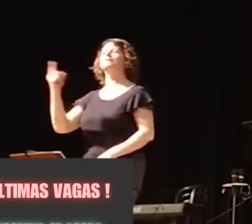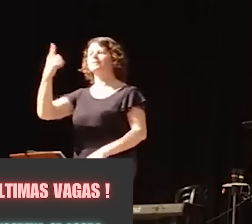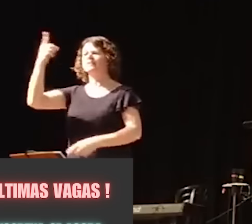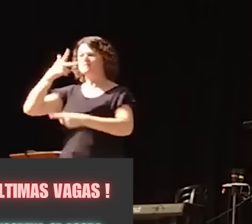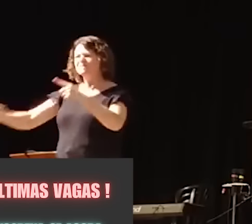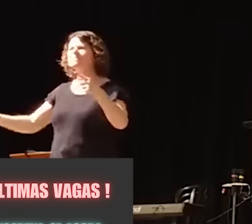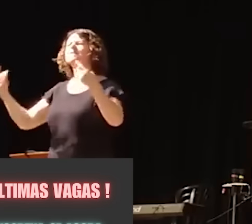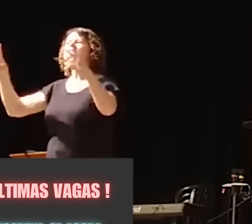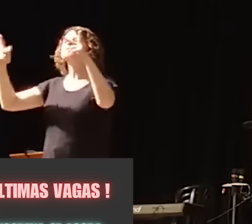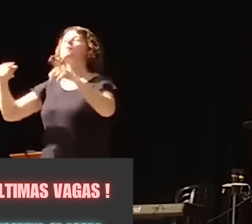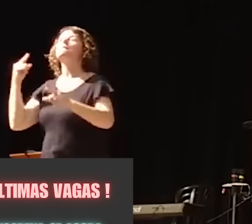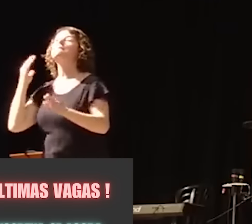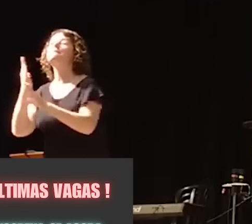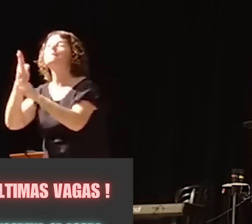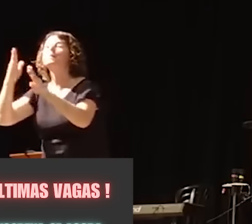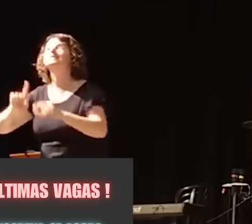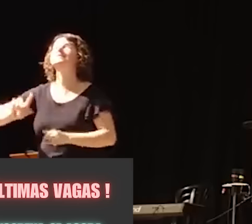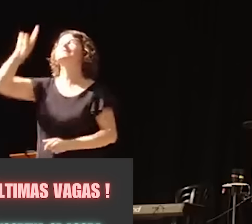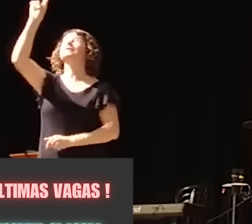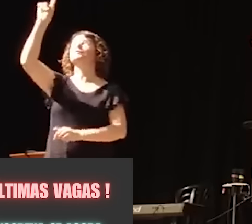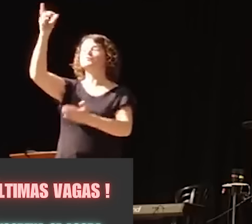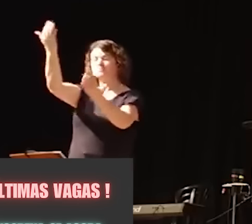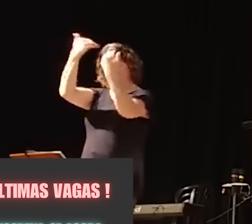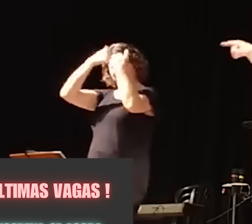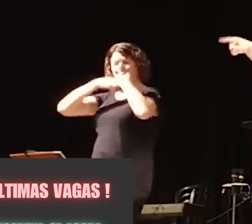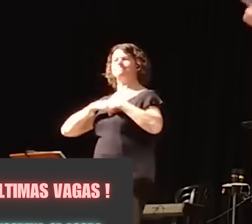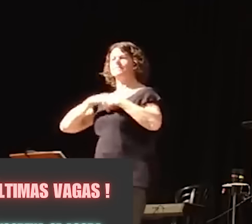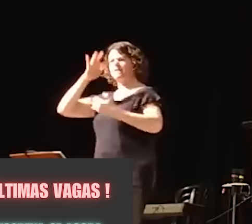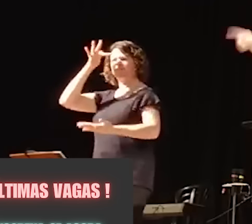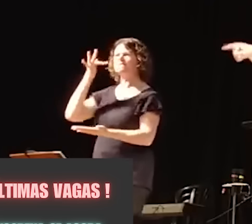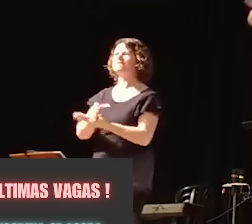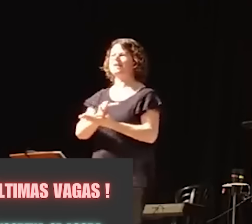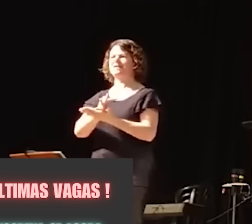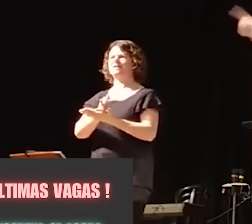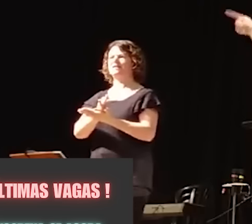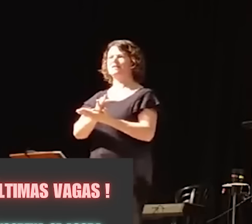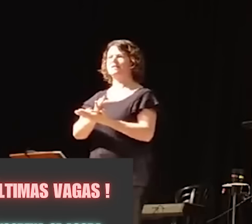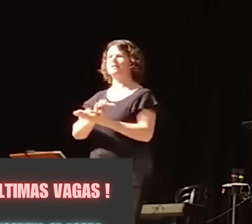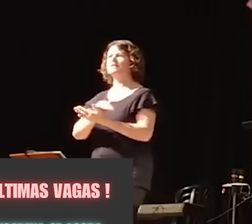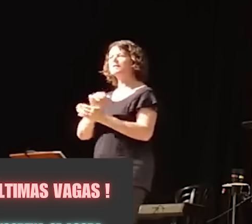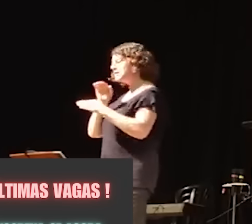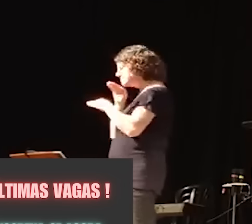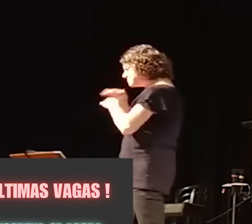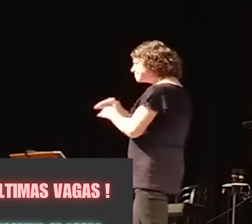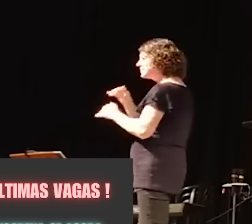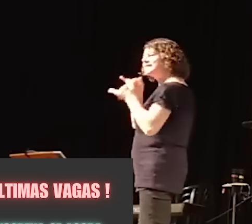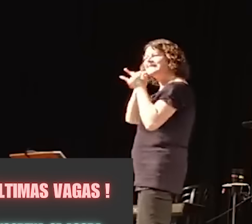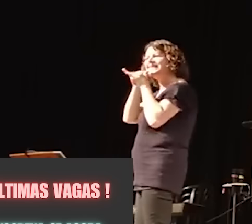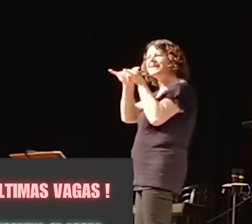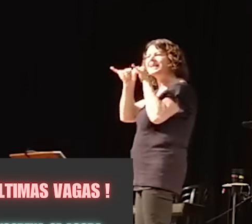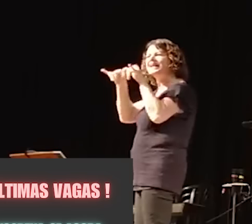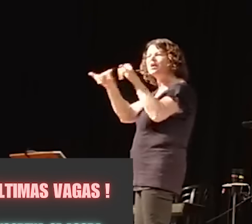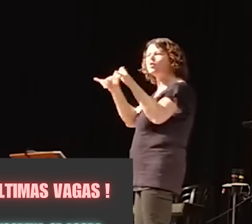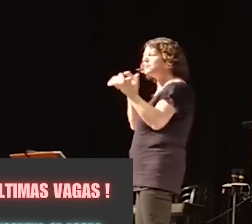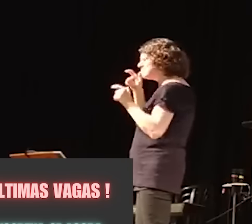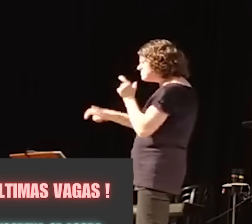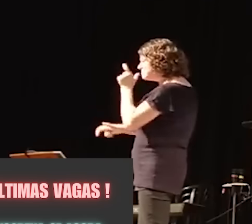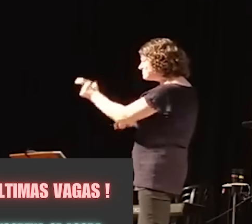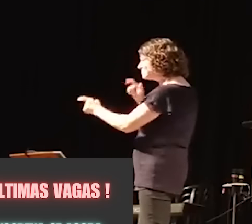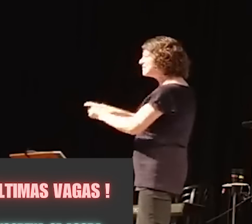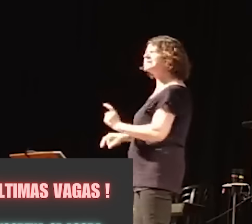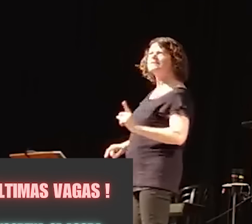livrou do leão e do urso ele vai me livrar desse gigante insto Amém